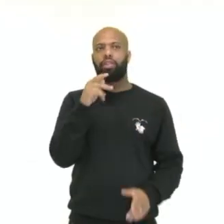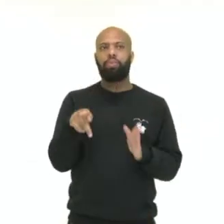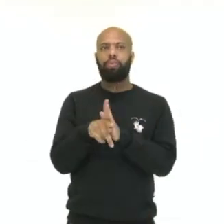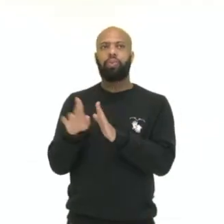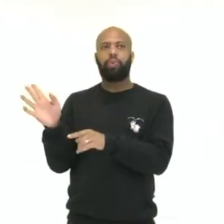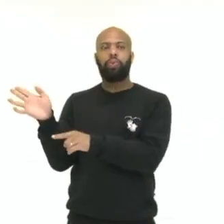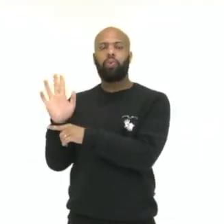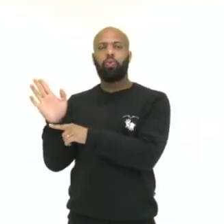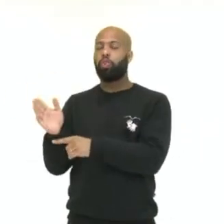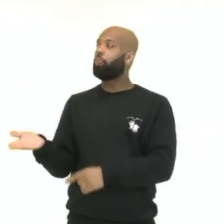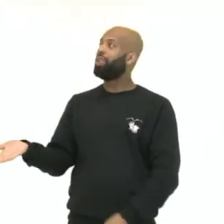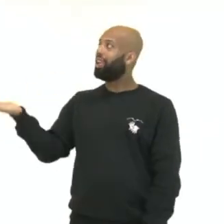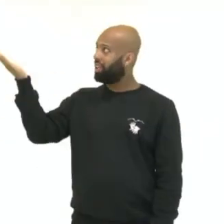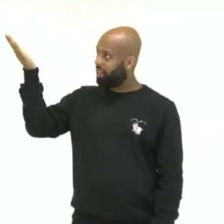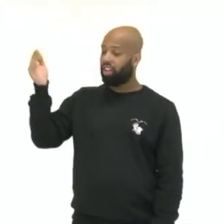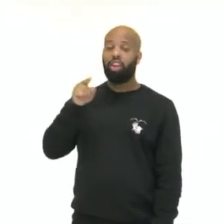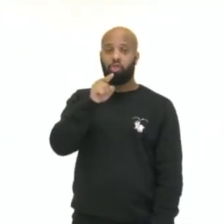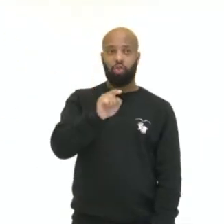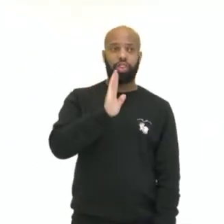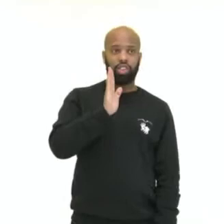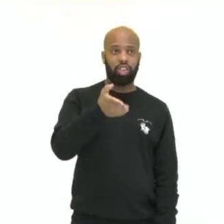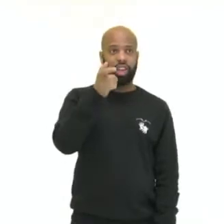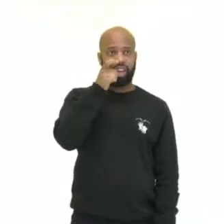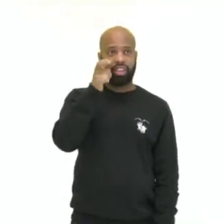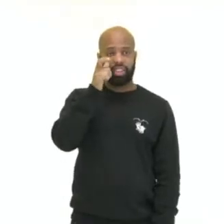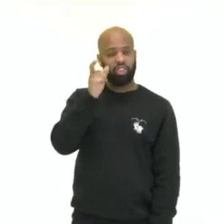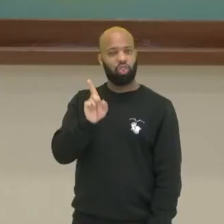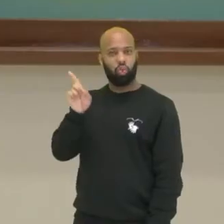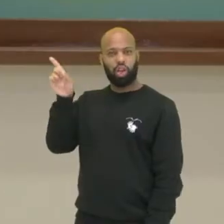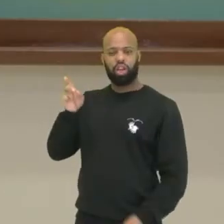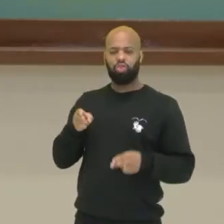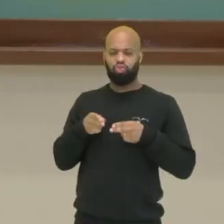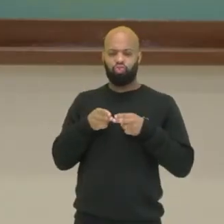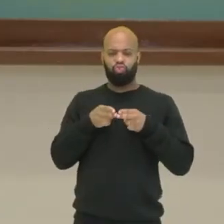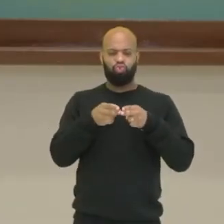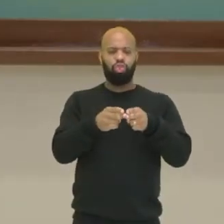a seguir. Você já assistiu Titanic de